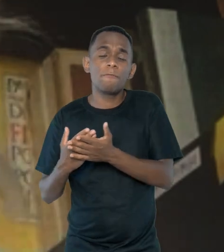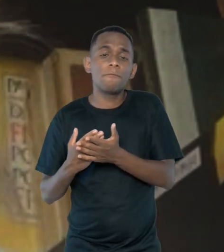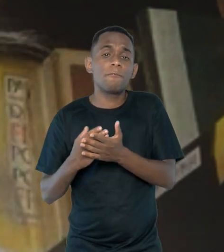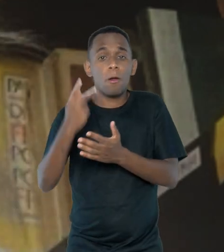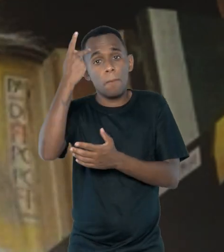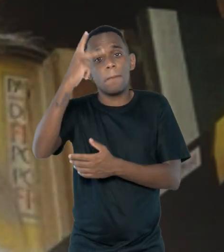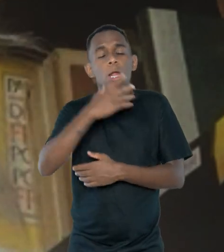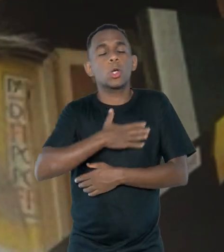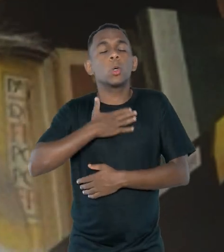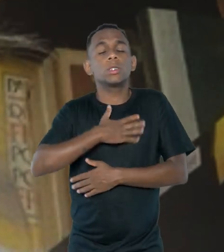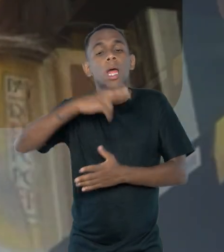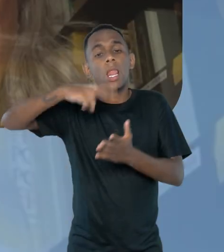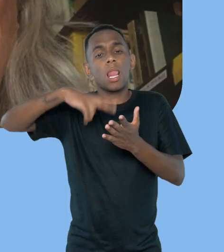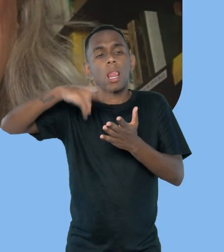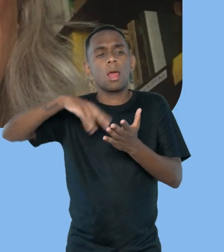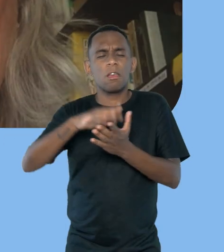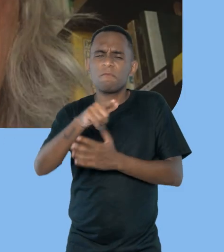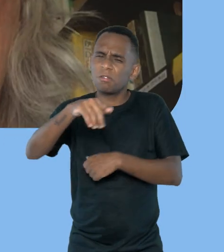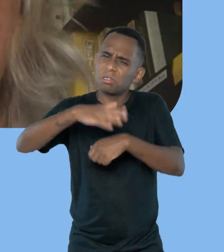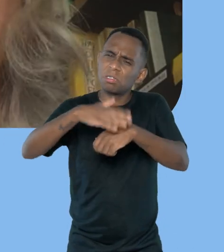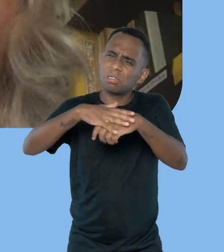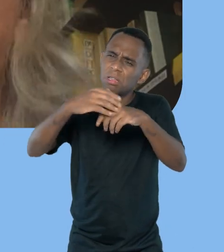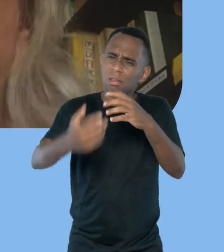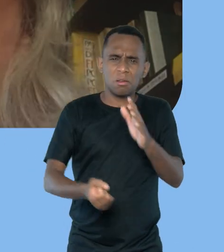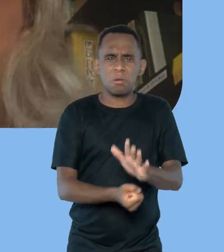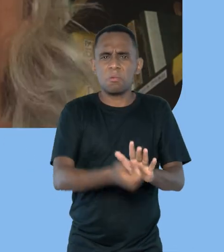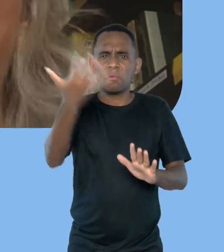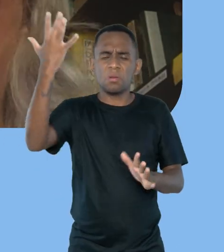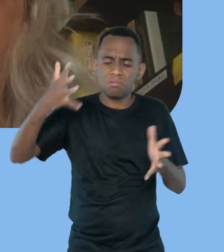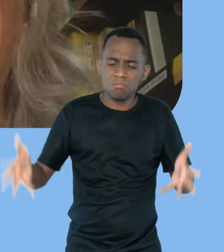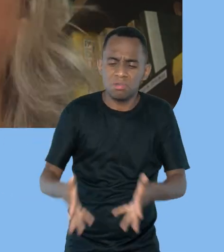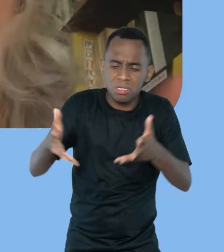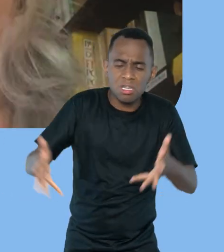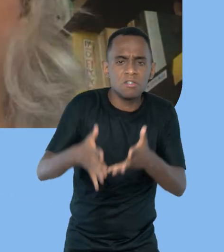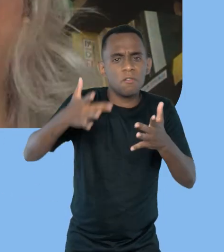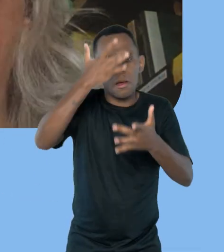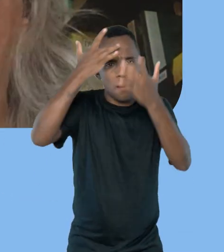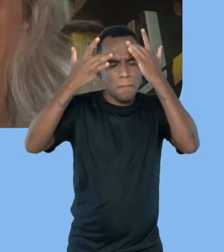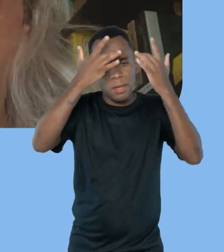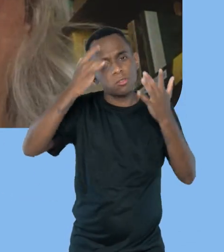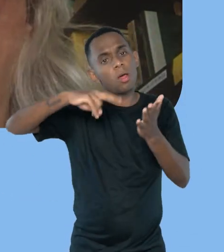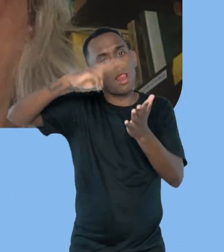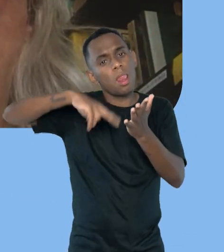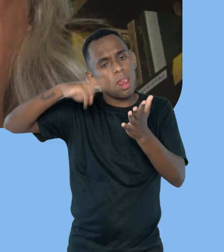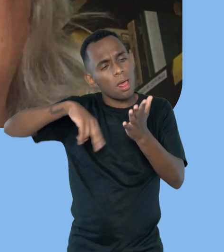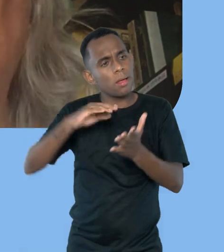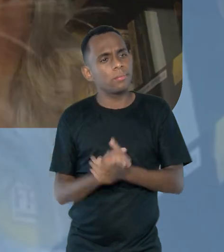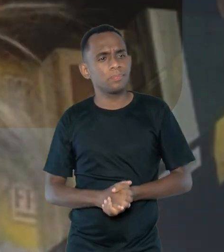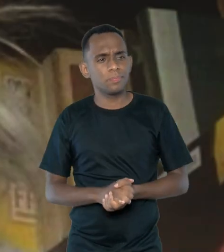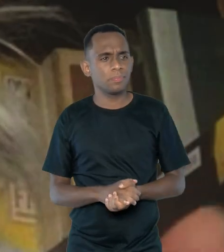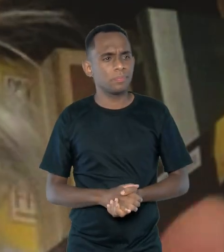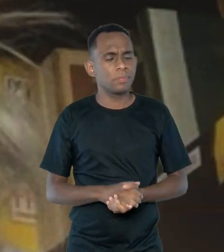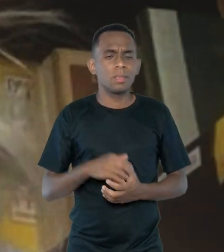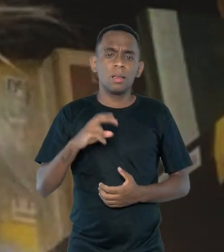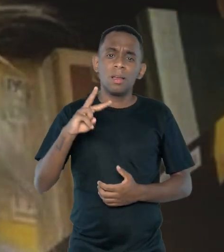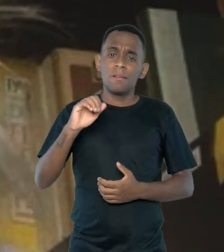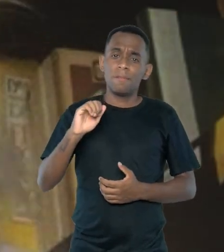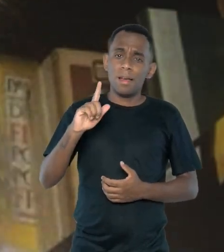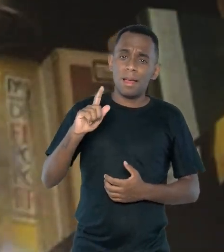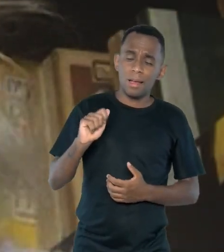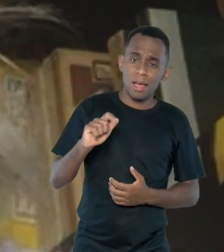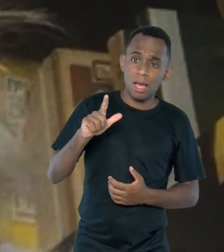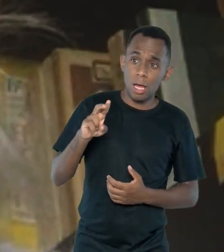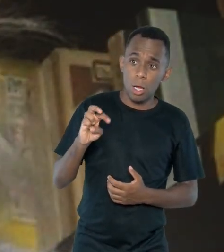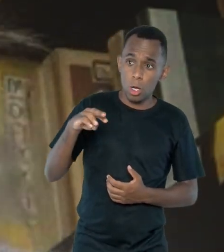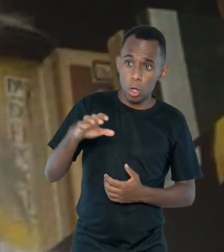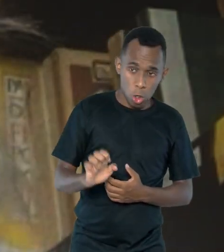você foi responsável pela formação de muitos leitores também, né? Foi. Se a gente for pensar. Vagalume, o gênero